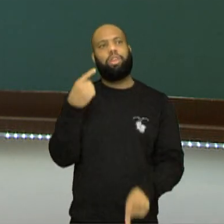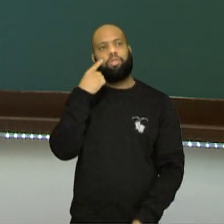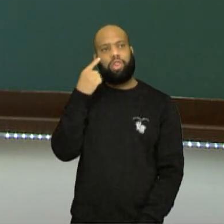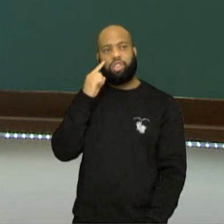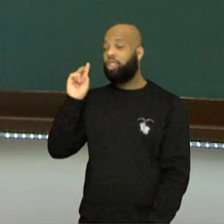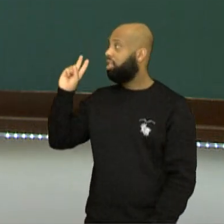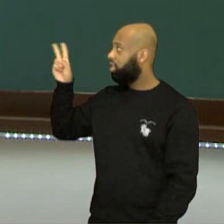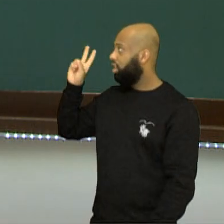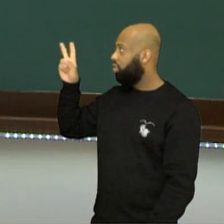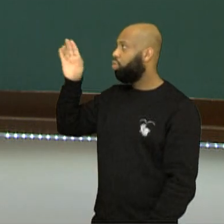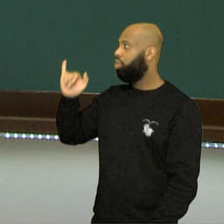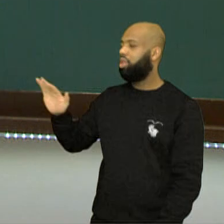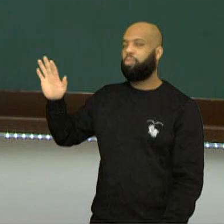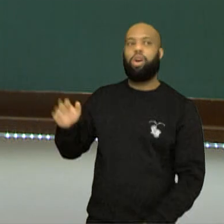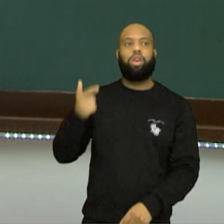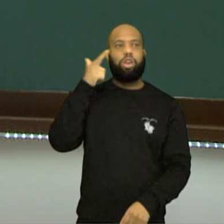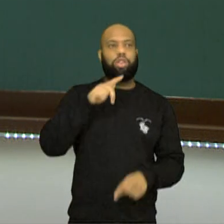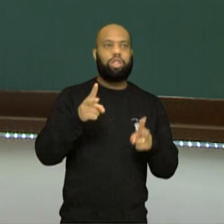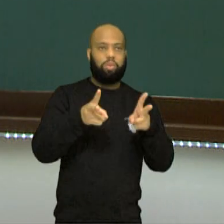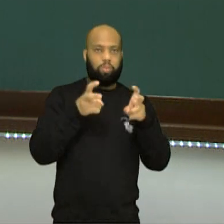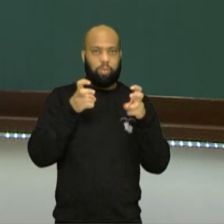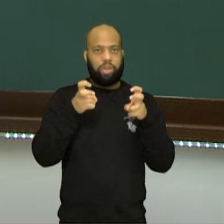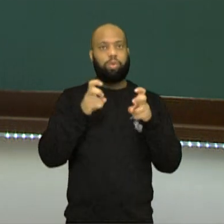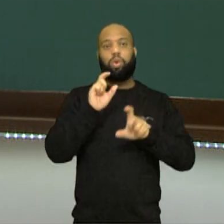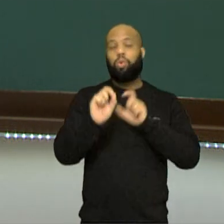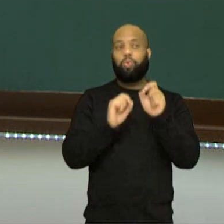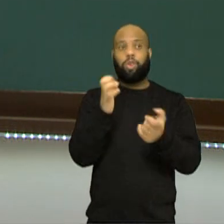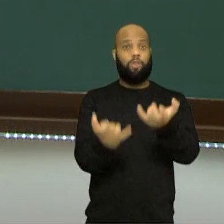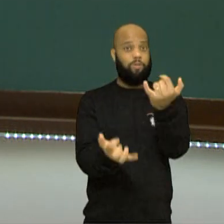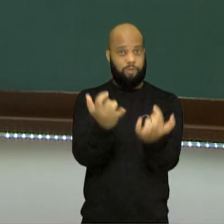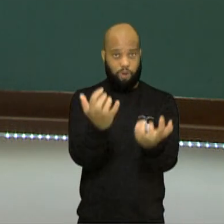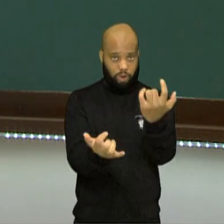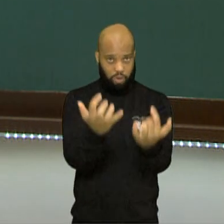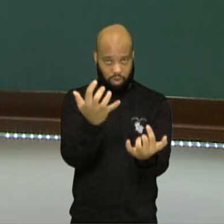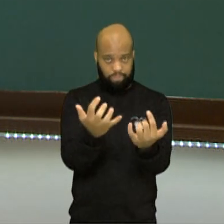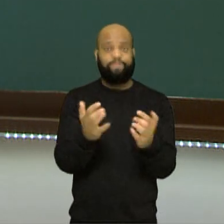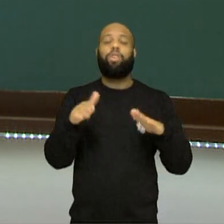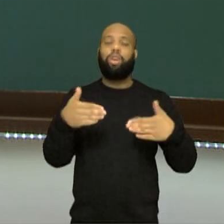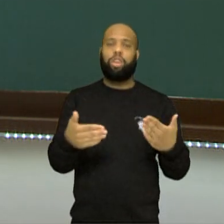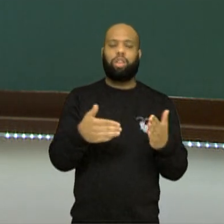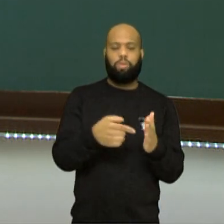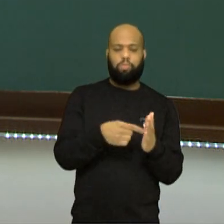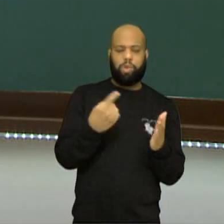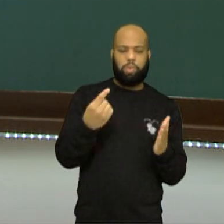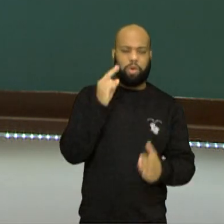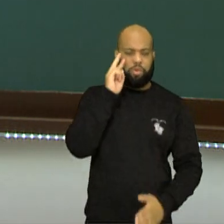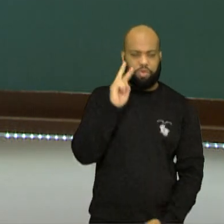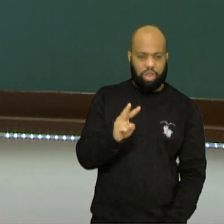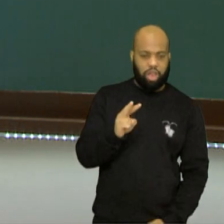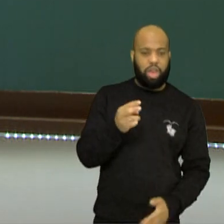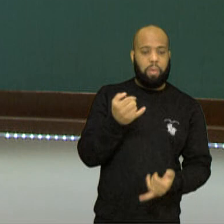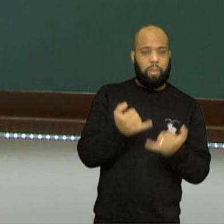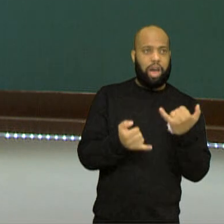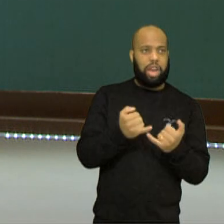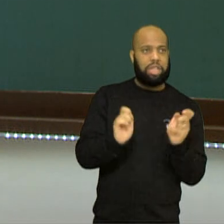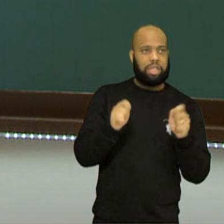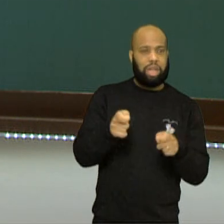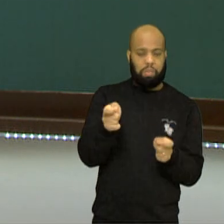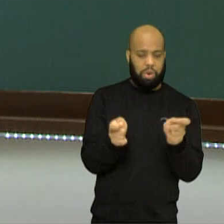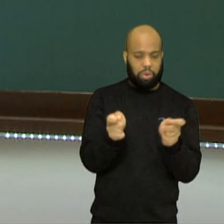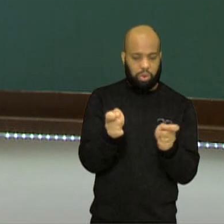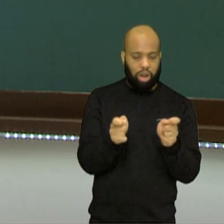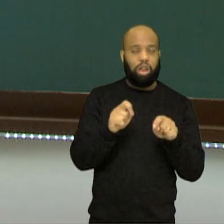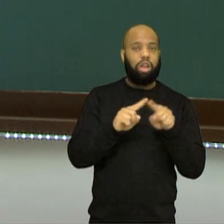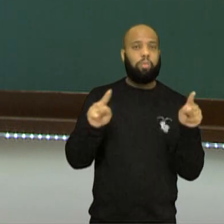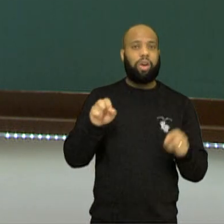quanto da direita, nós percebemos duas situações de queimadas, que num primeiro momento ela pode parecer controlável, mas